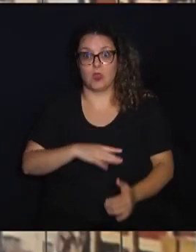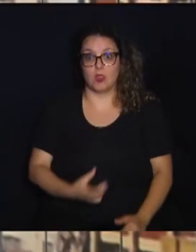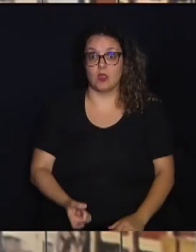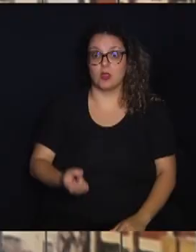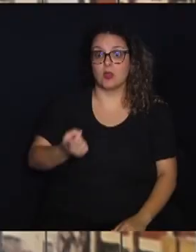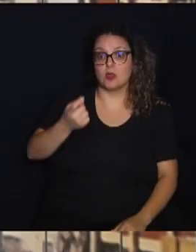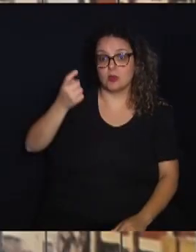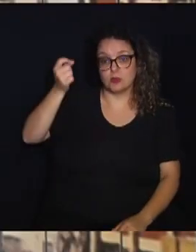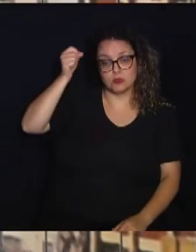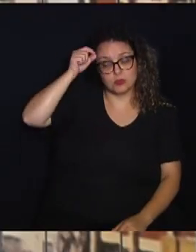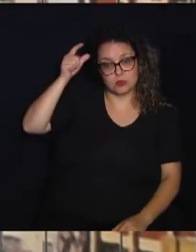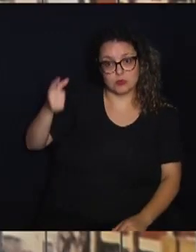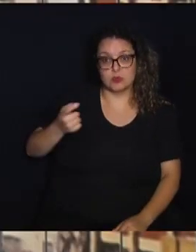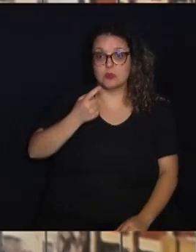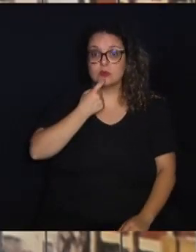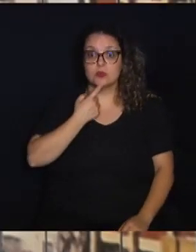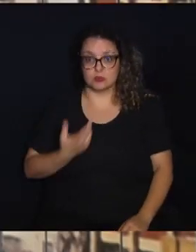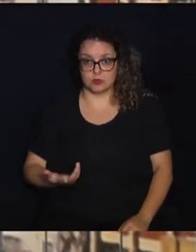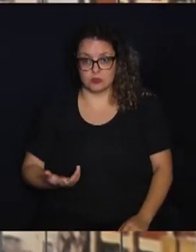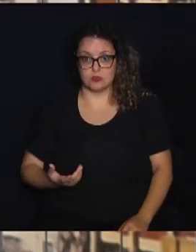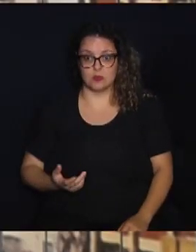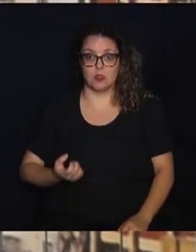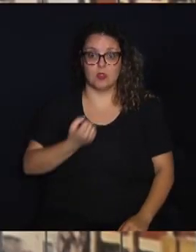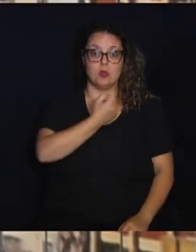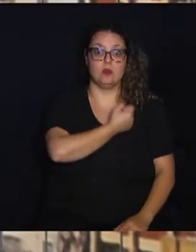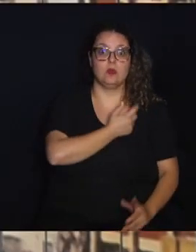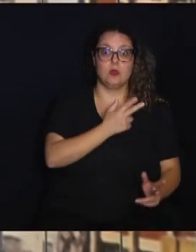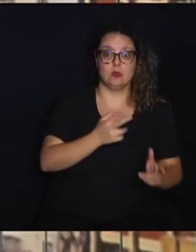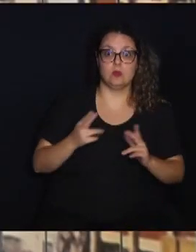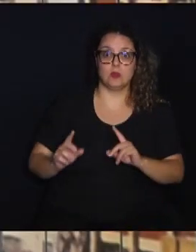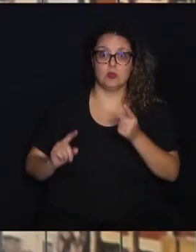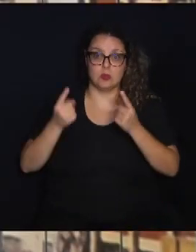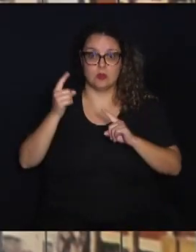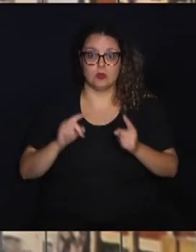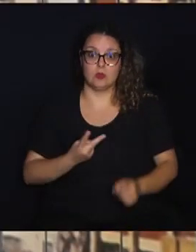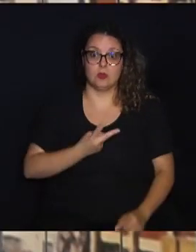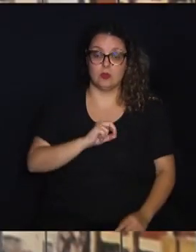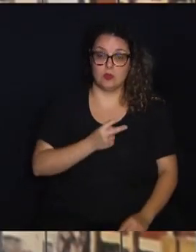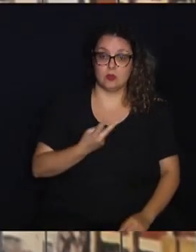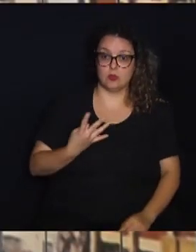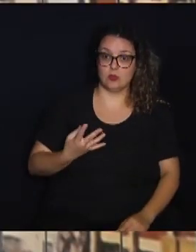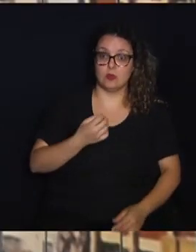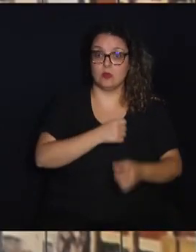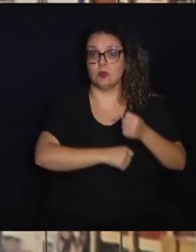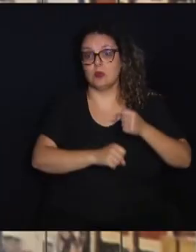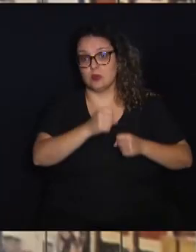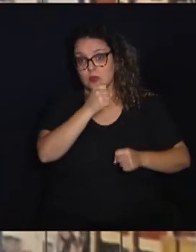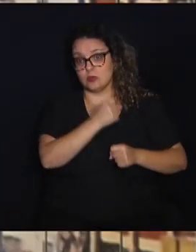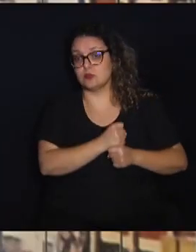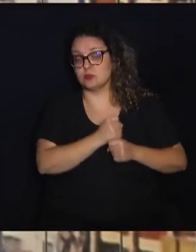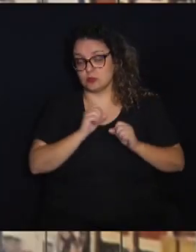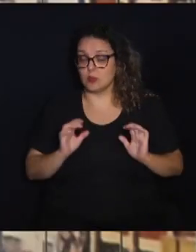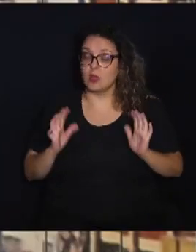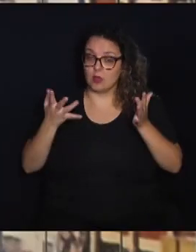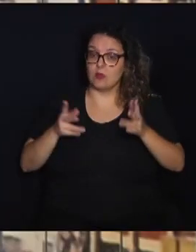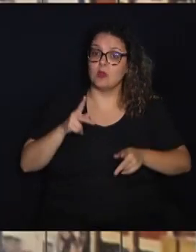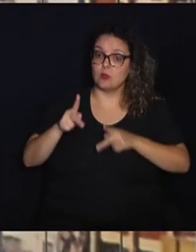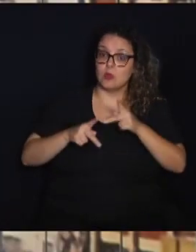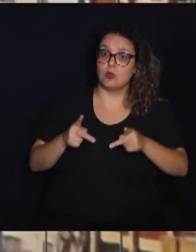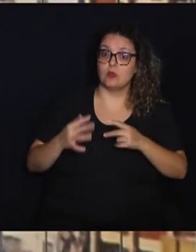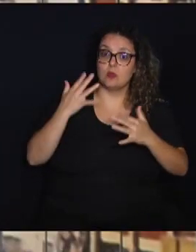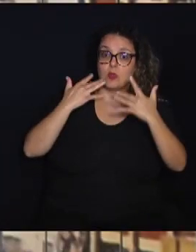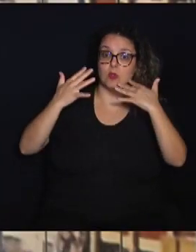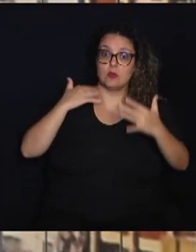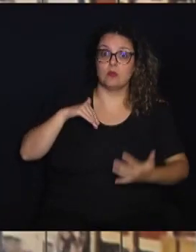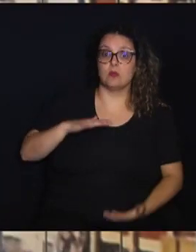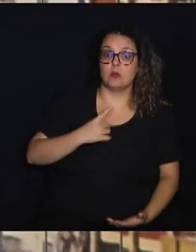Cultura e Turismo. O número é igual ao Carnaval de 2024. Ano passado, a festa popular atraiu mais